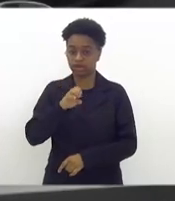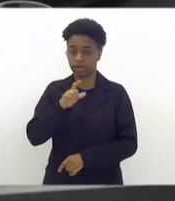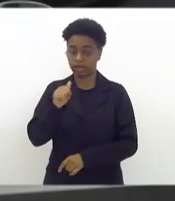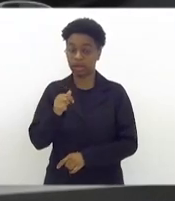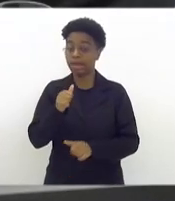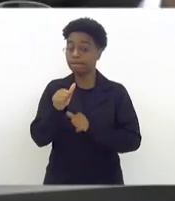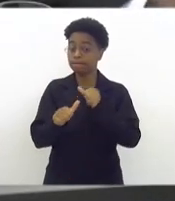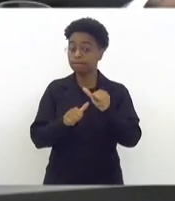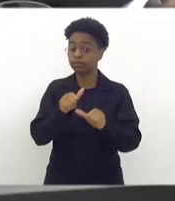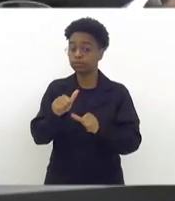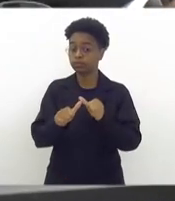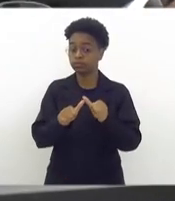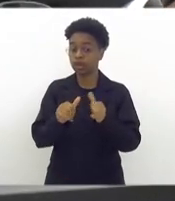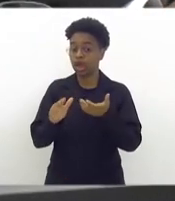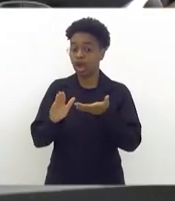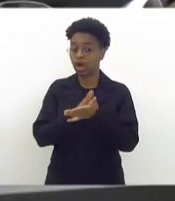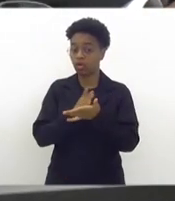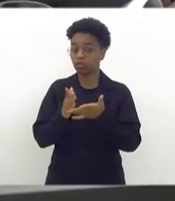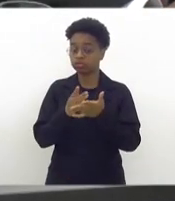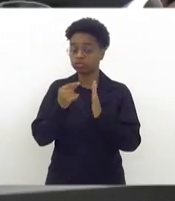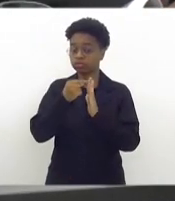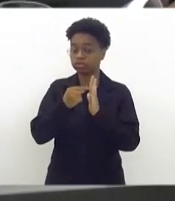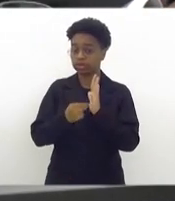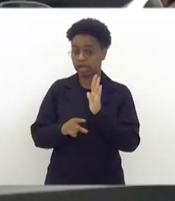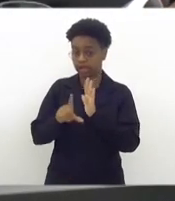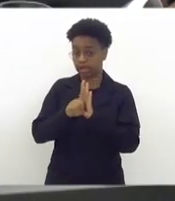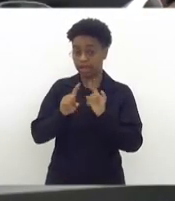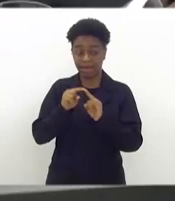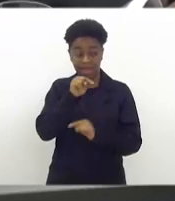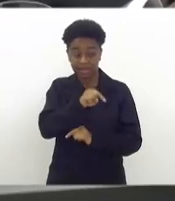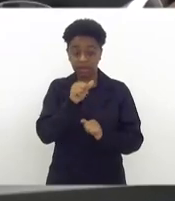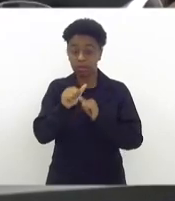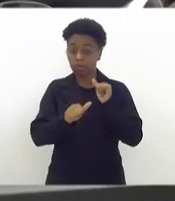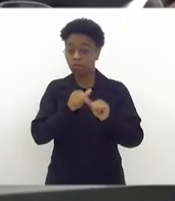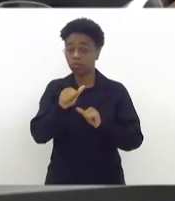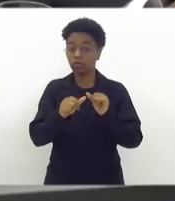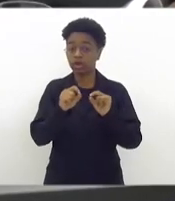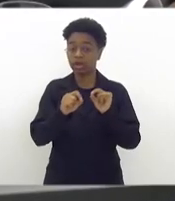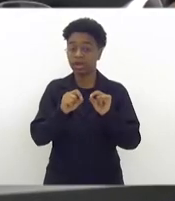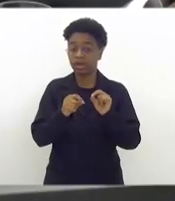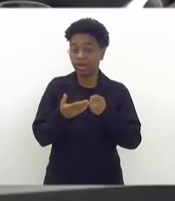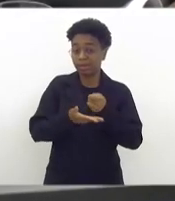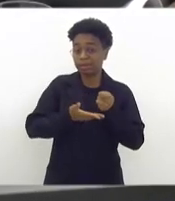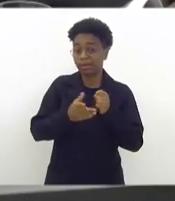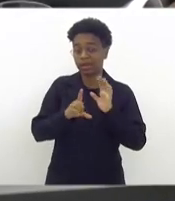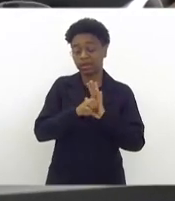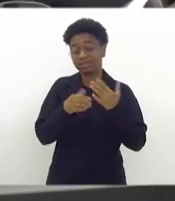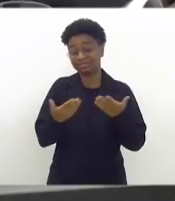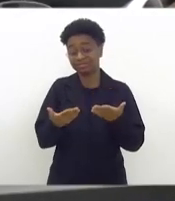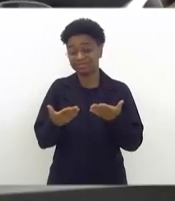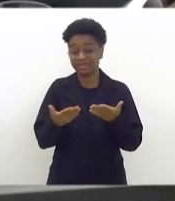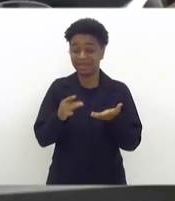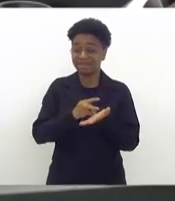alteravam pontos dessa lei. Esse daí está alterando o cerne da lei, mas está dentro do projeto. Então, na